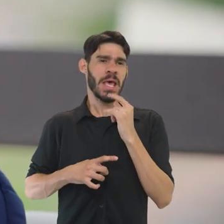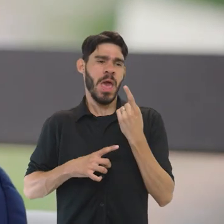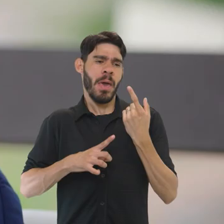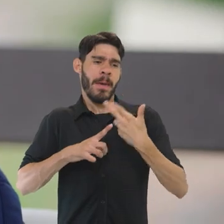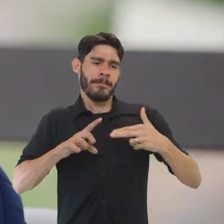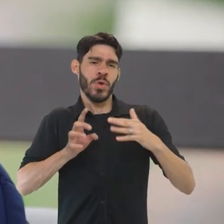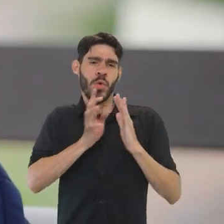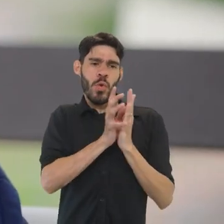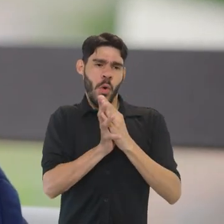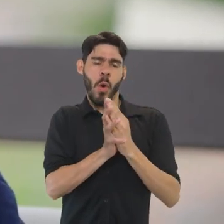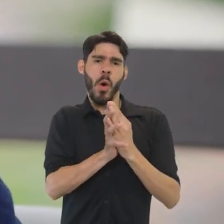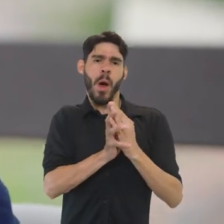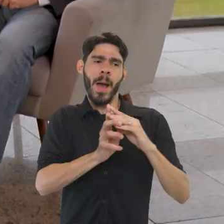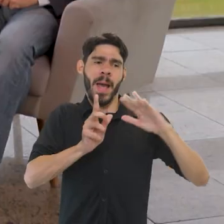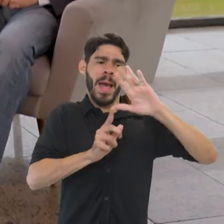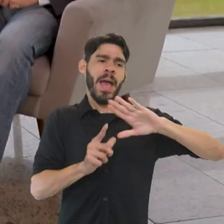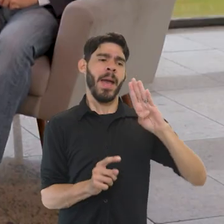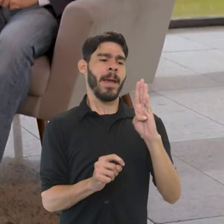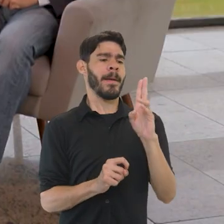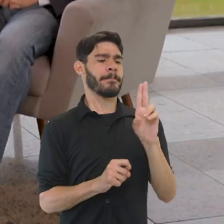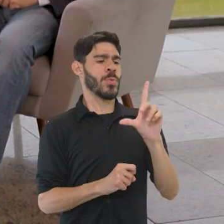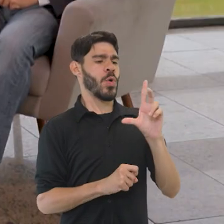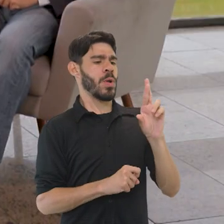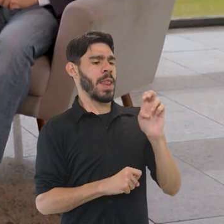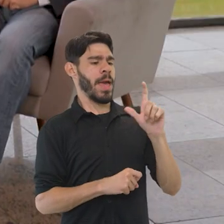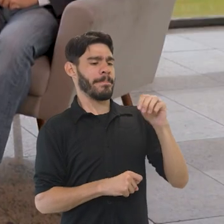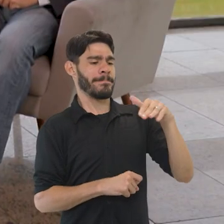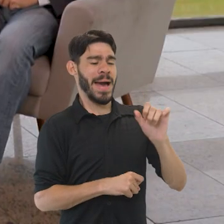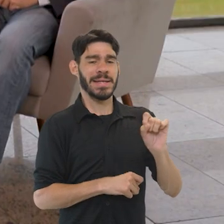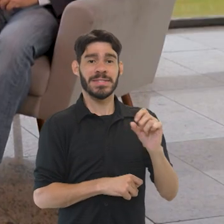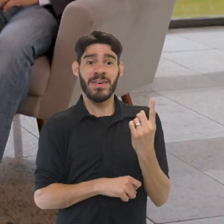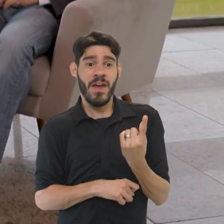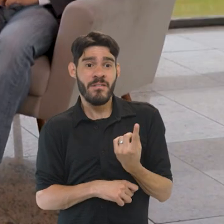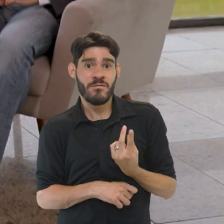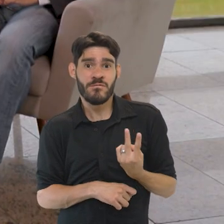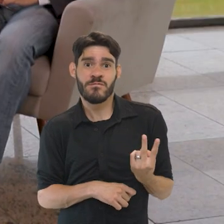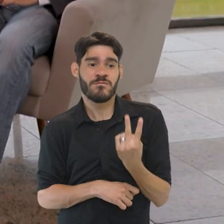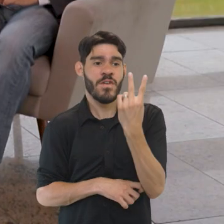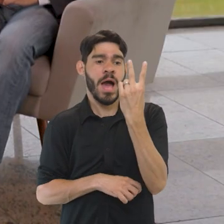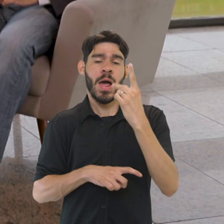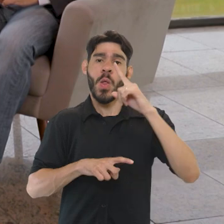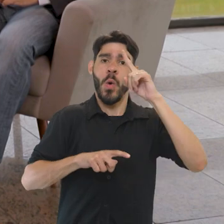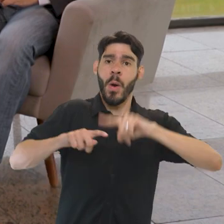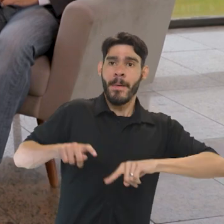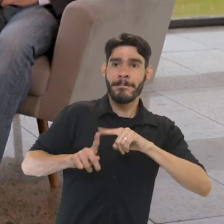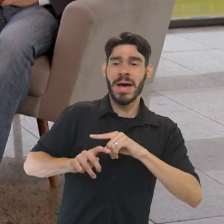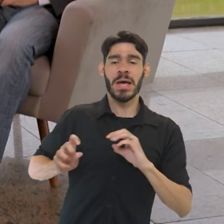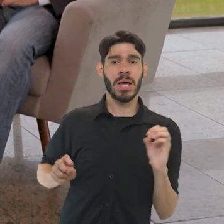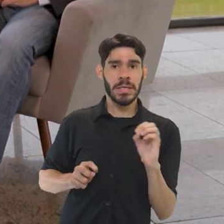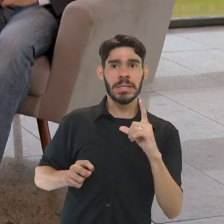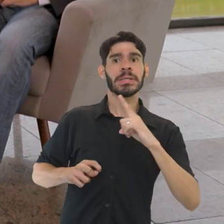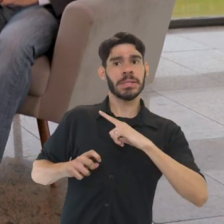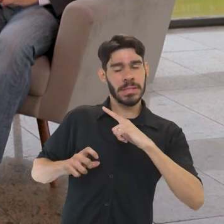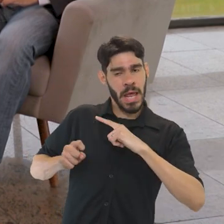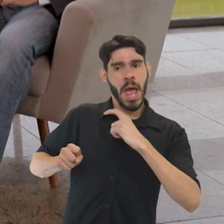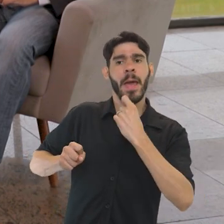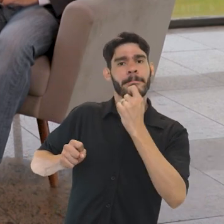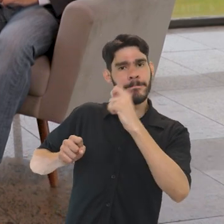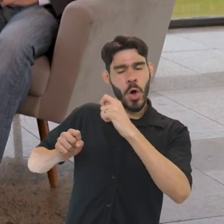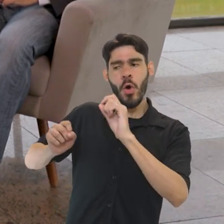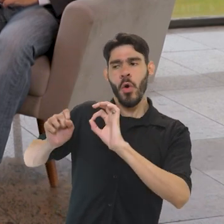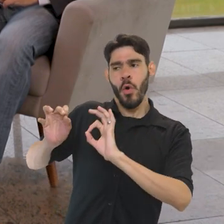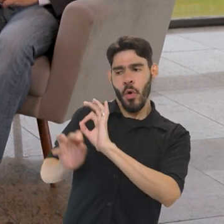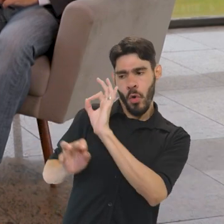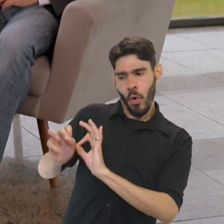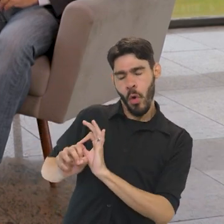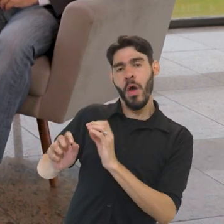determinada tapeçaria ou um painel do Boulay Marx? Isso não tem valor material. É claro que existe um custo para restauro, existe um custo